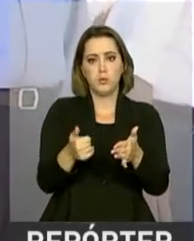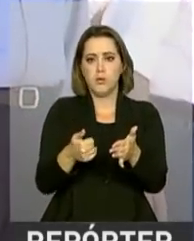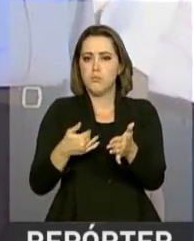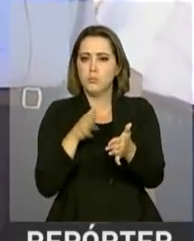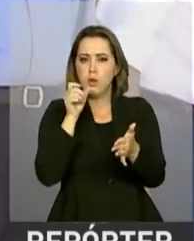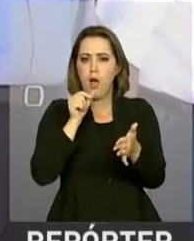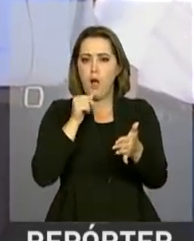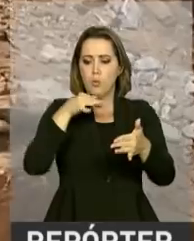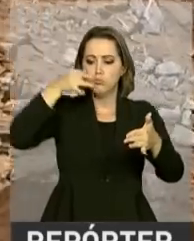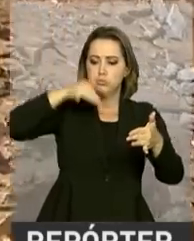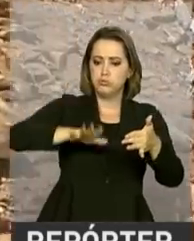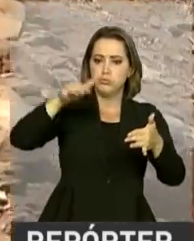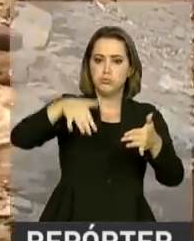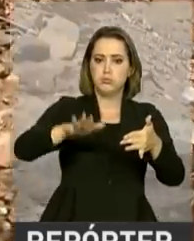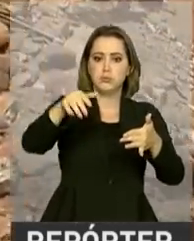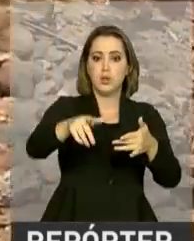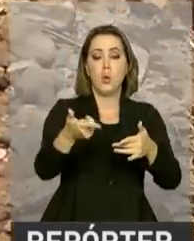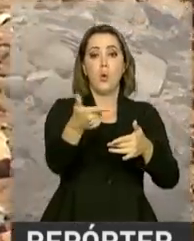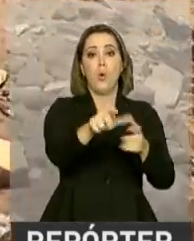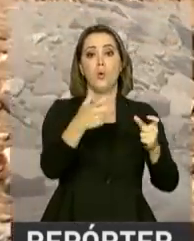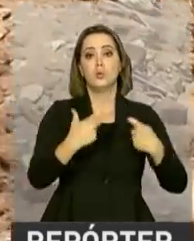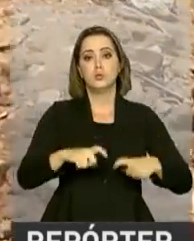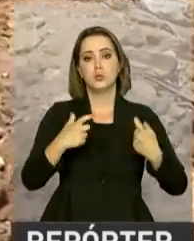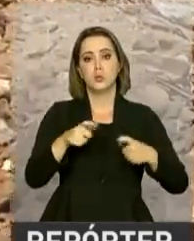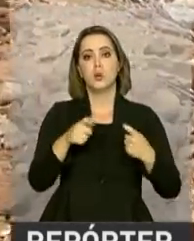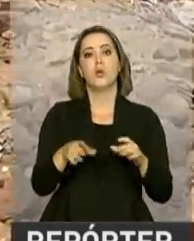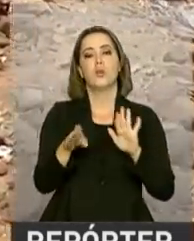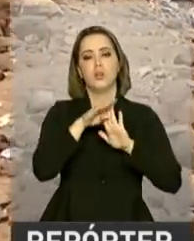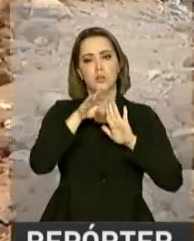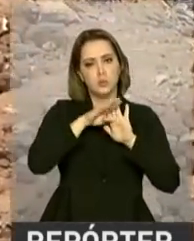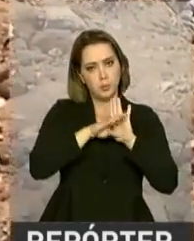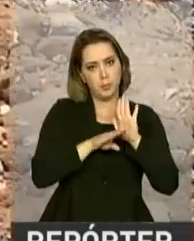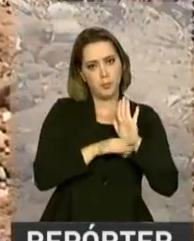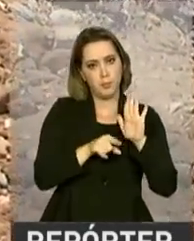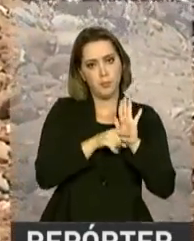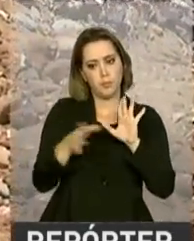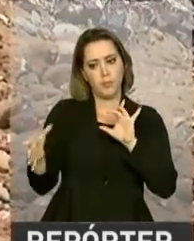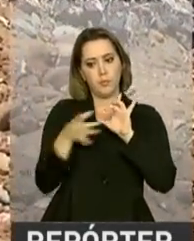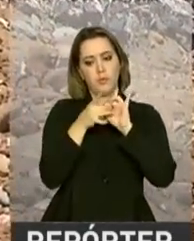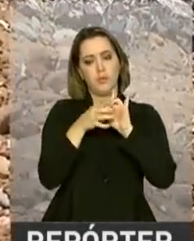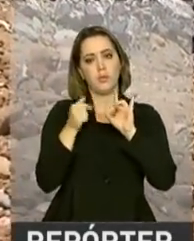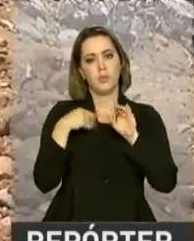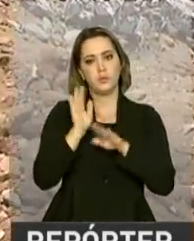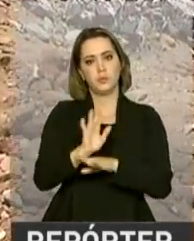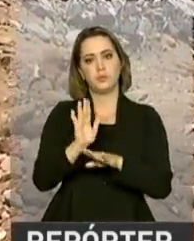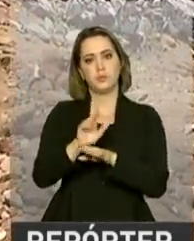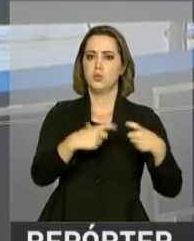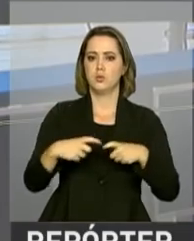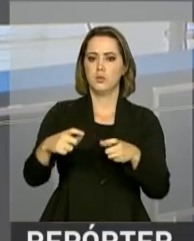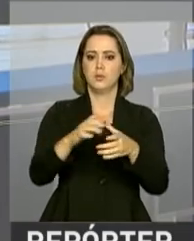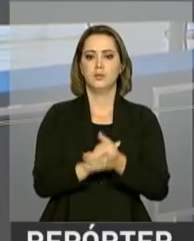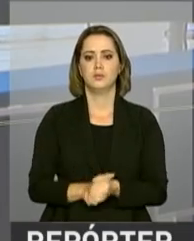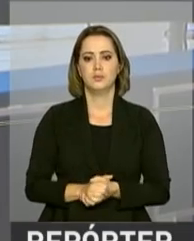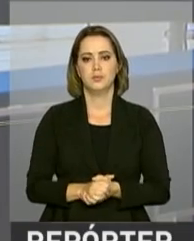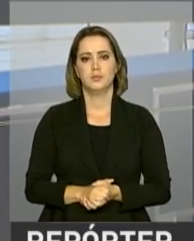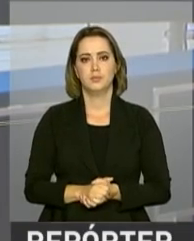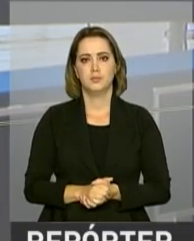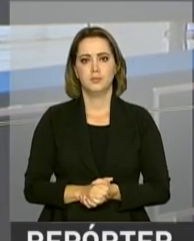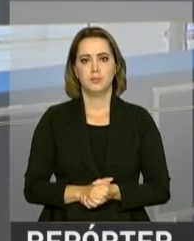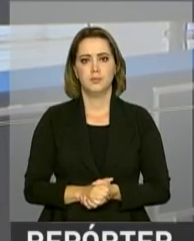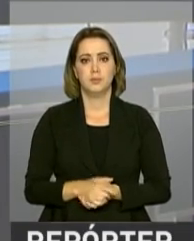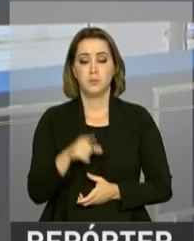Campos, outra estrutura do projeto de integração que vai ajudar a abastecer cidades da região. E